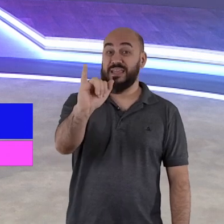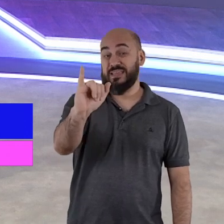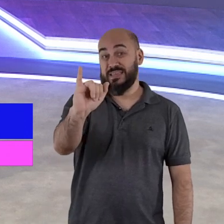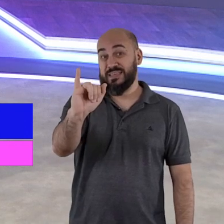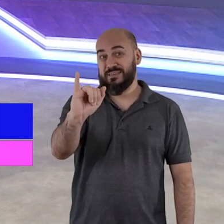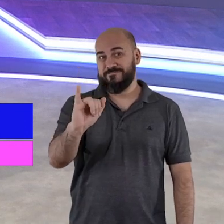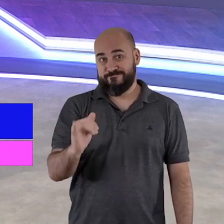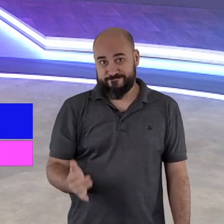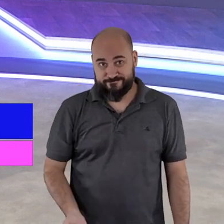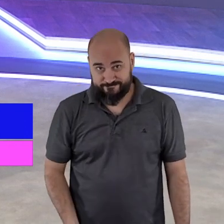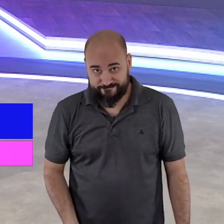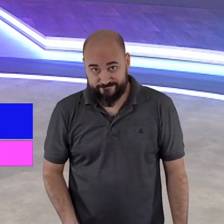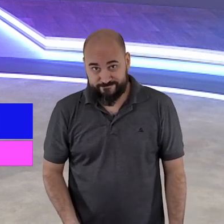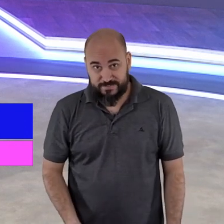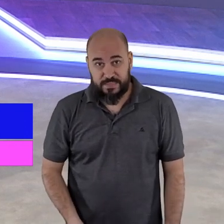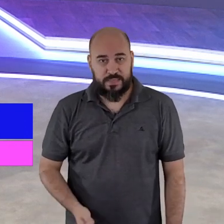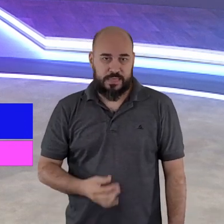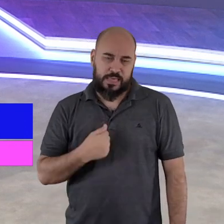para Jacareí?